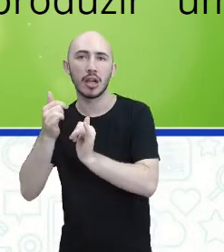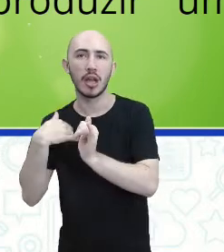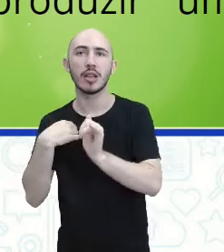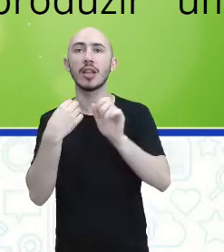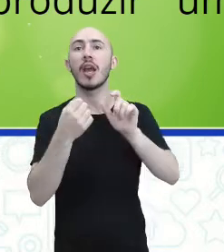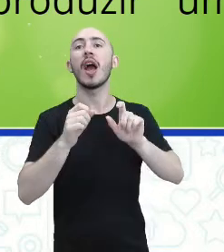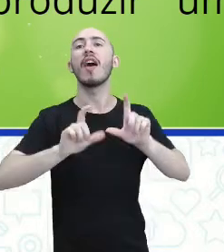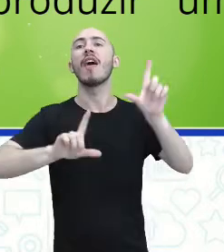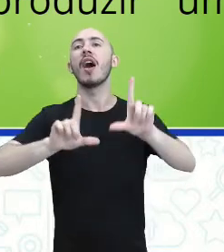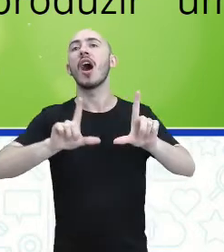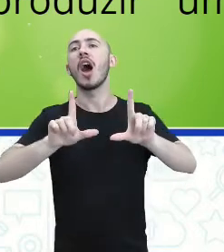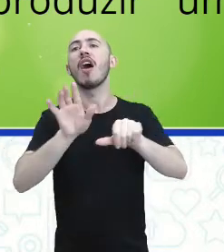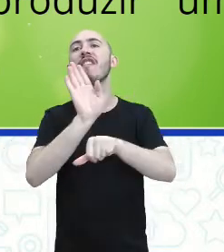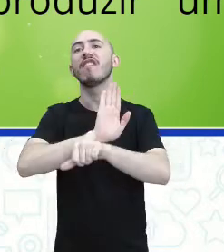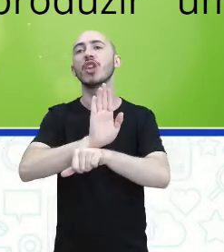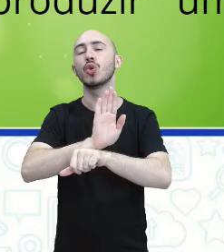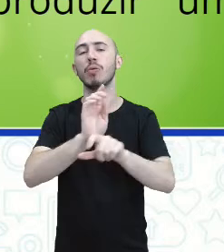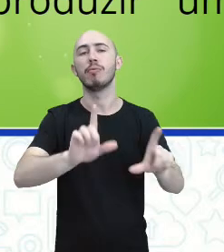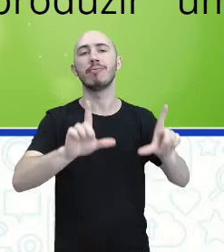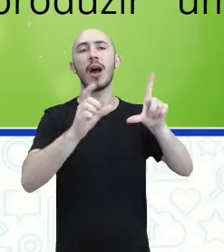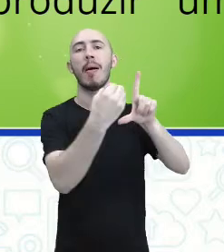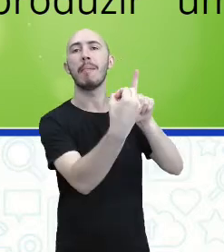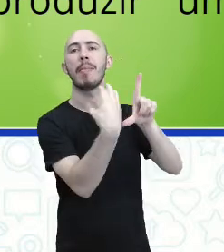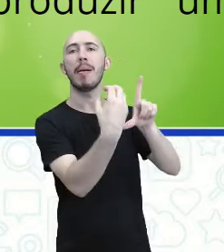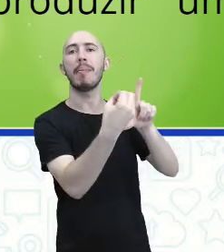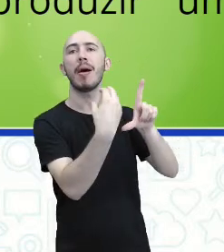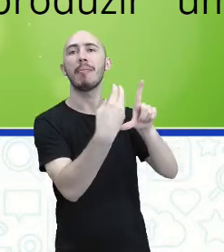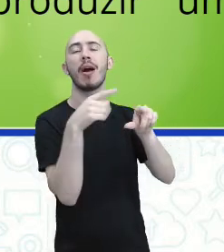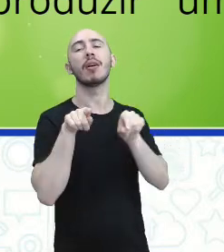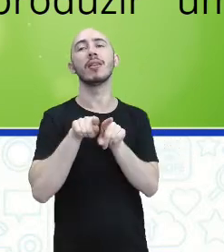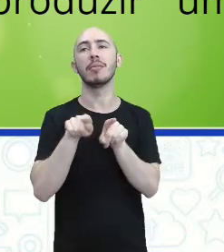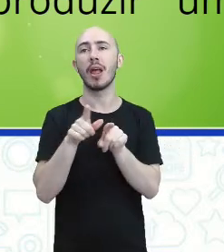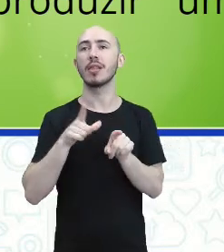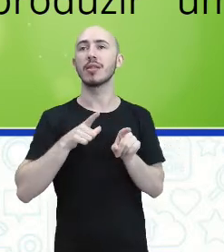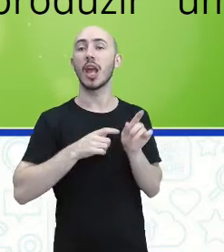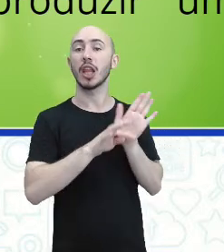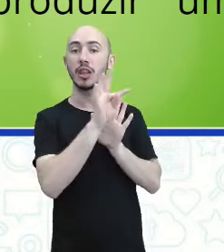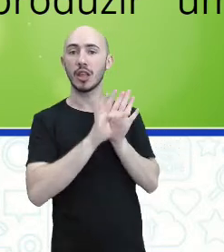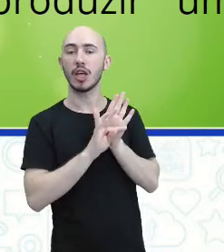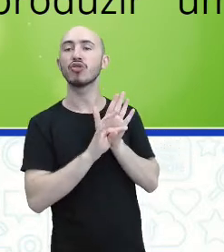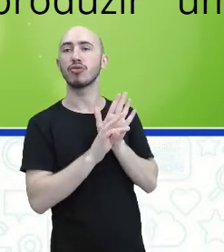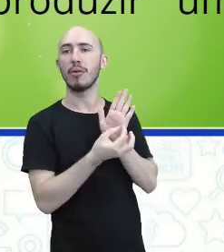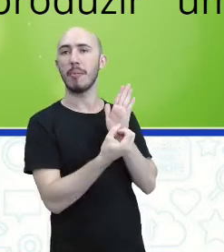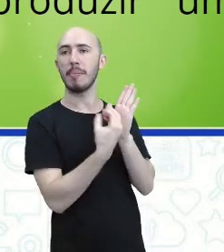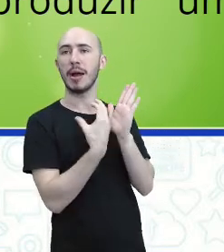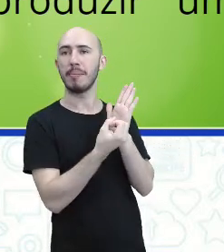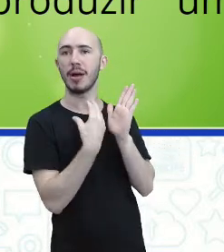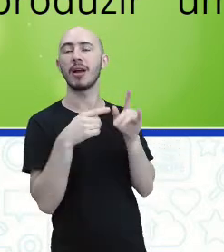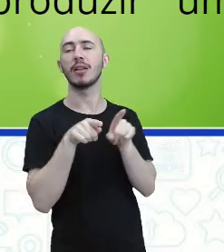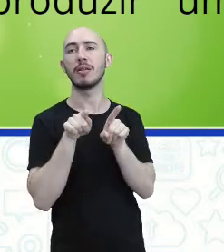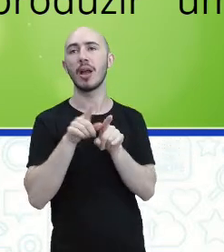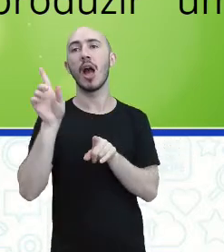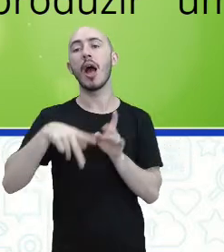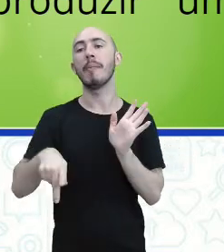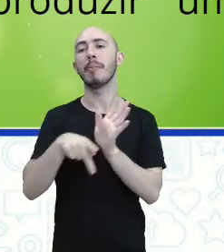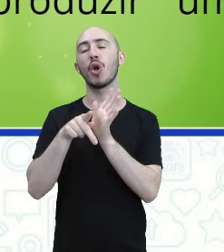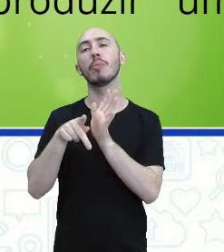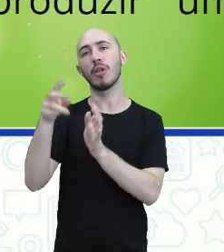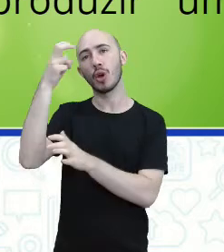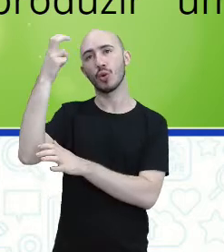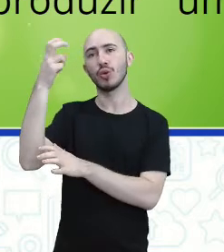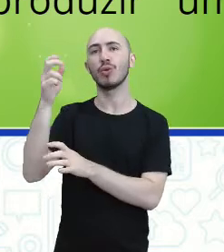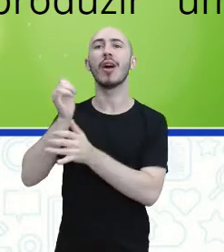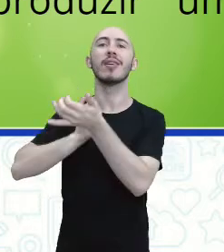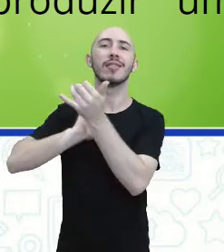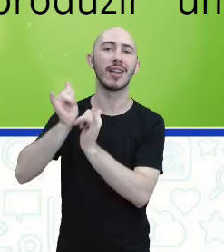vídeo, mas não só vídeo, tá? A gente também tem texto, a gente tem imagem e texto. É um gênero da cultura digital.